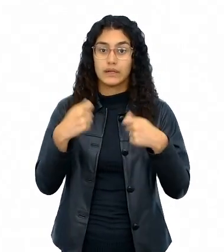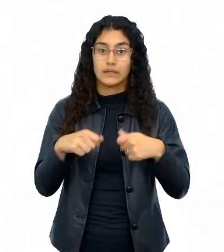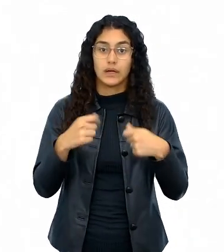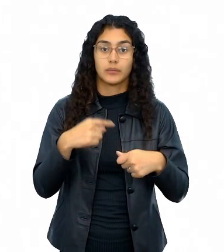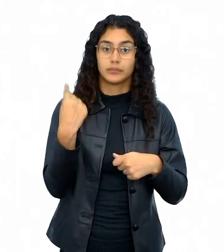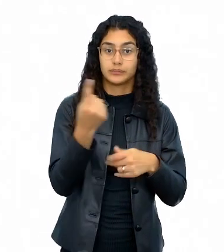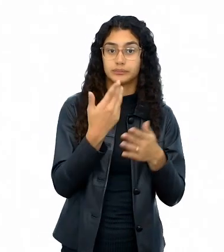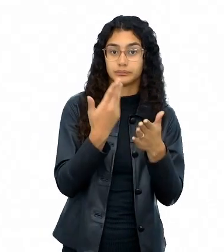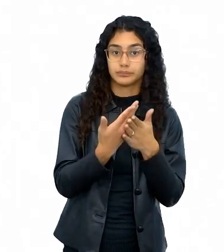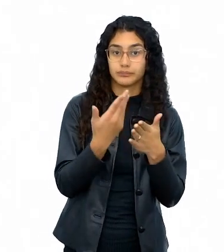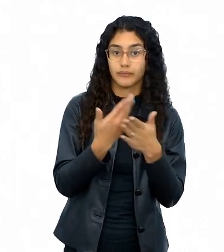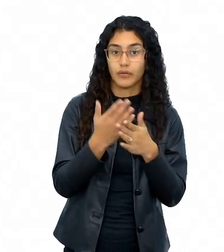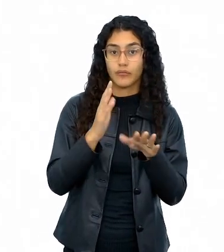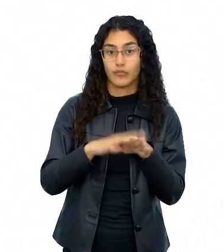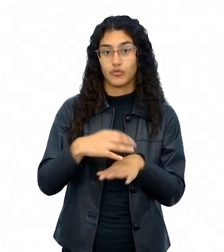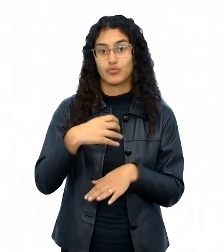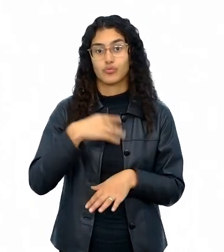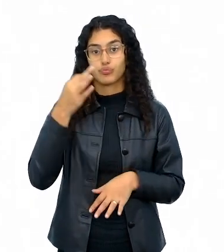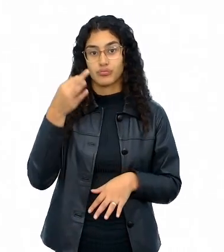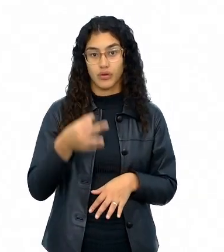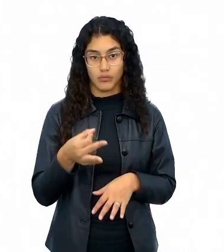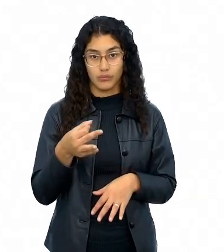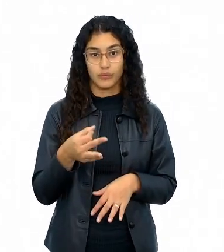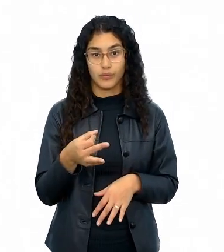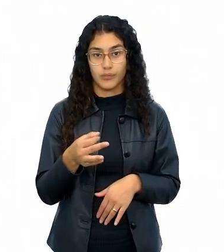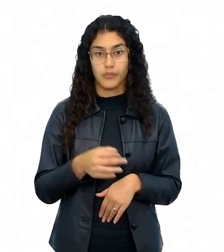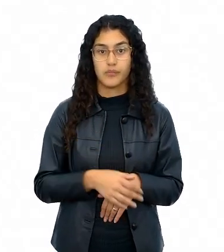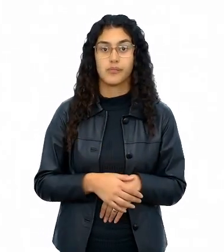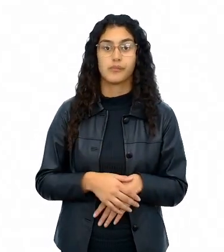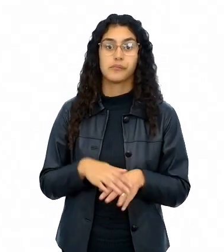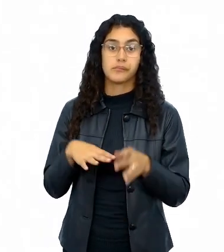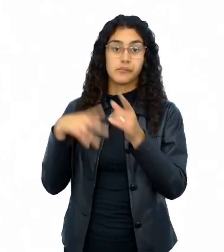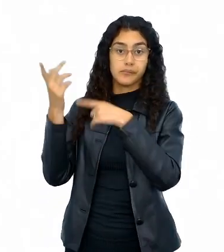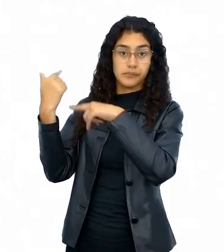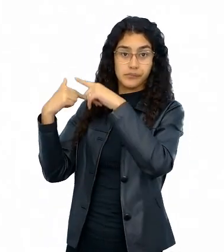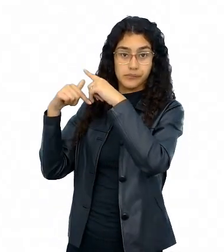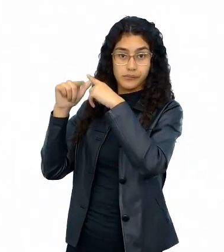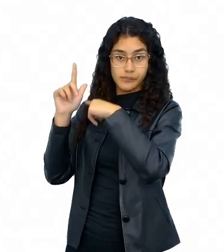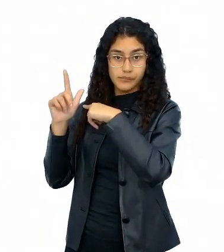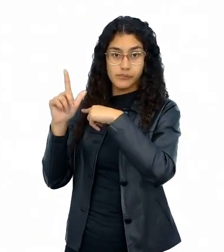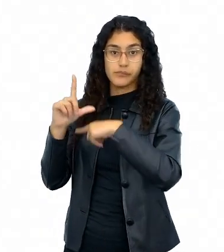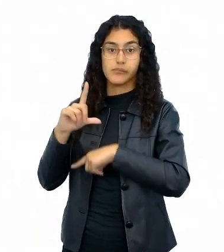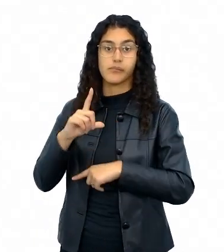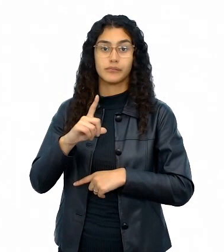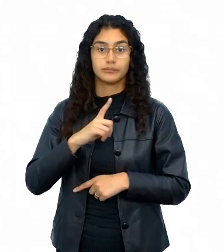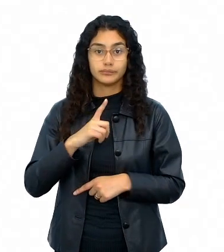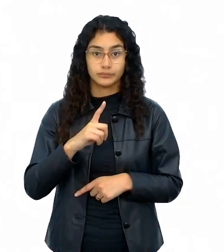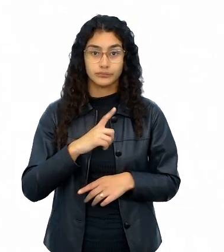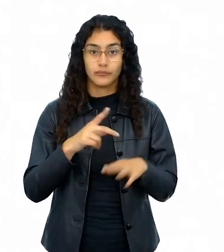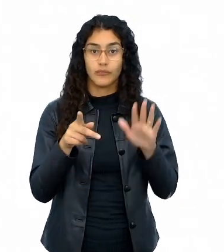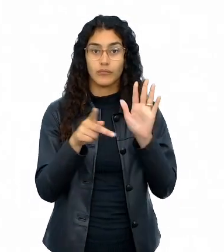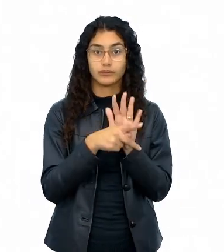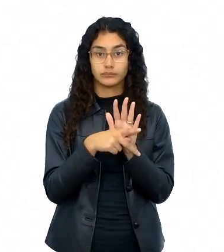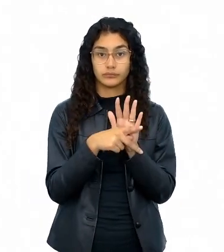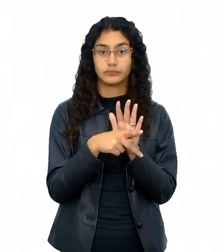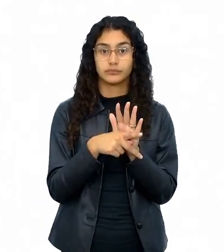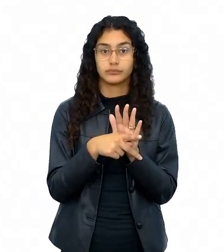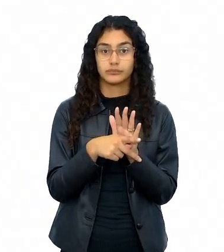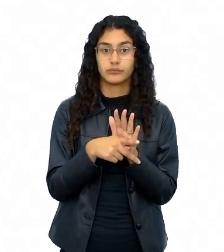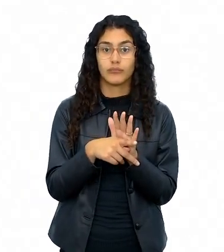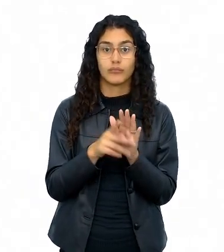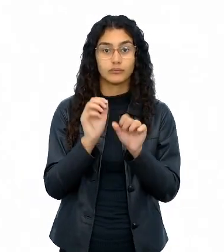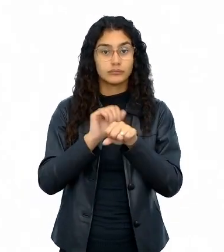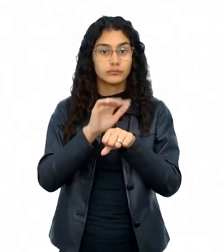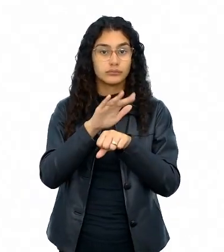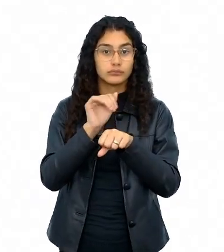para essa aula correr de forma boa? O desenvolvendo é a aula propriamente dita. Então, ele dá